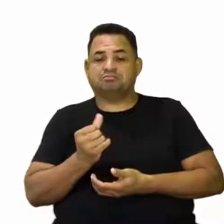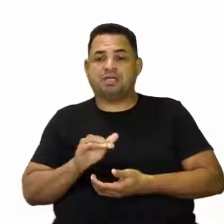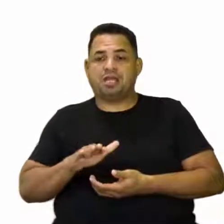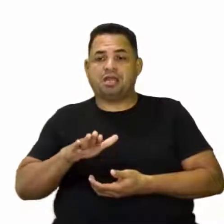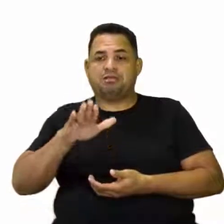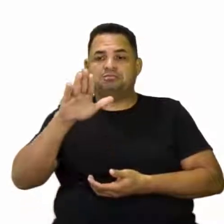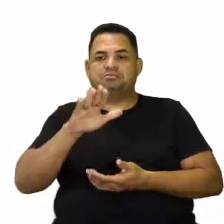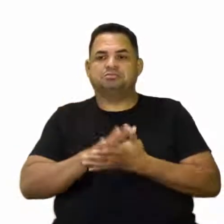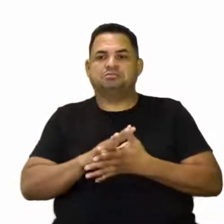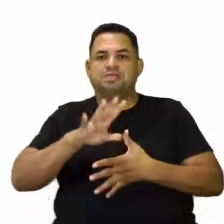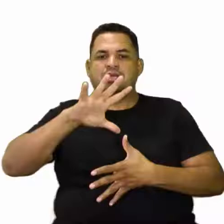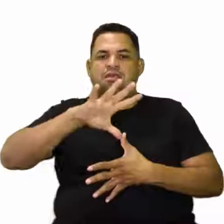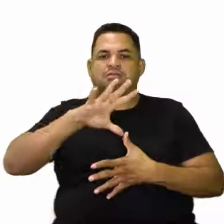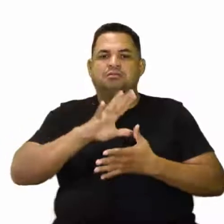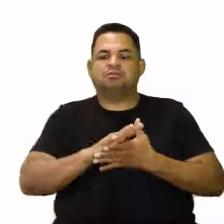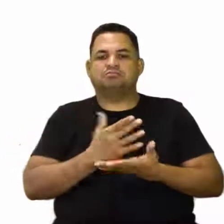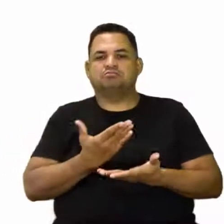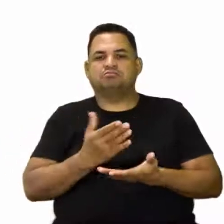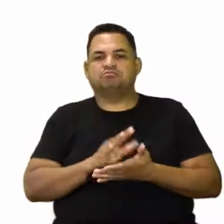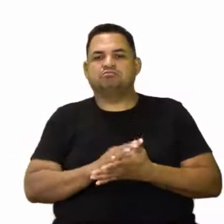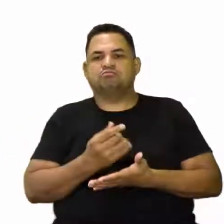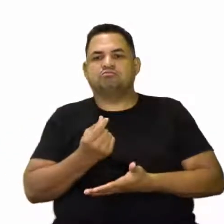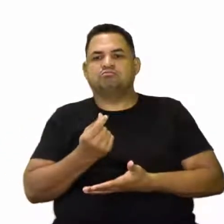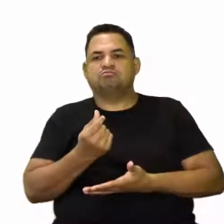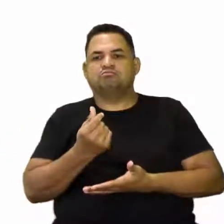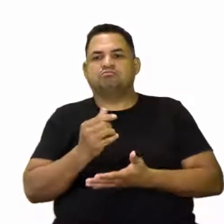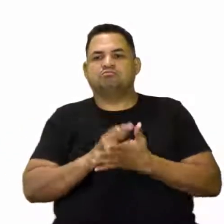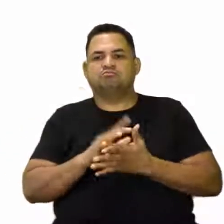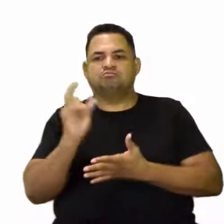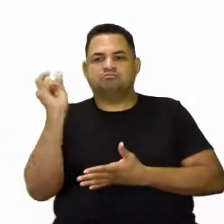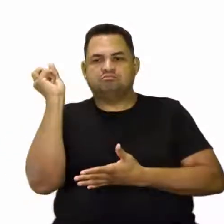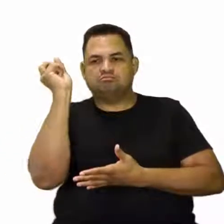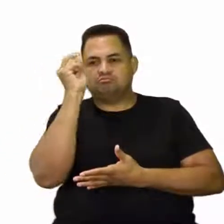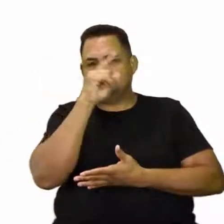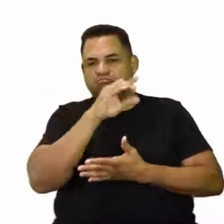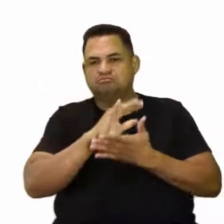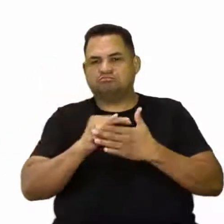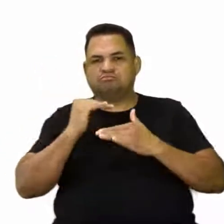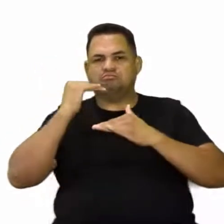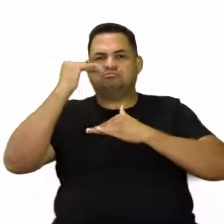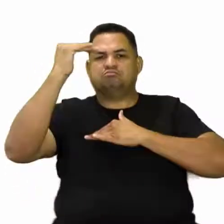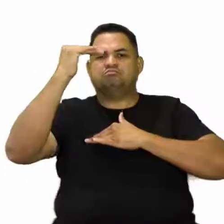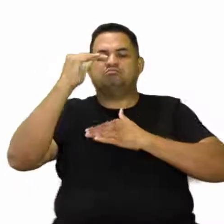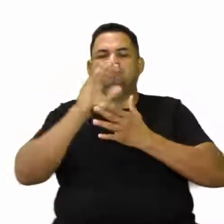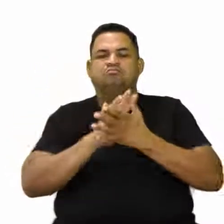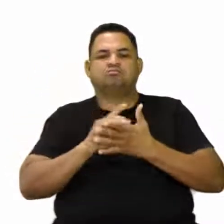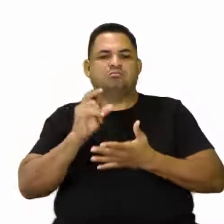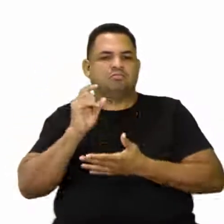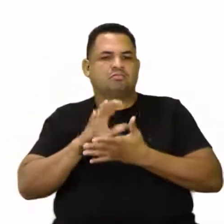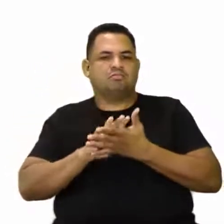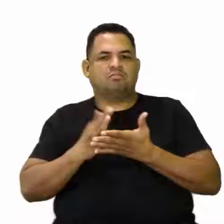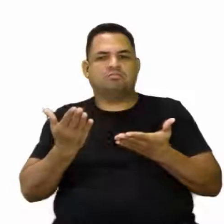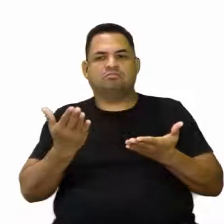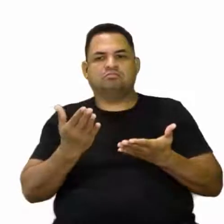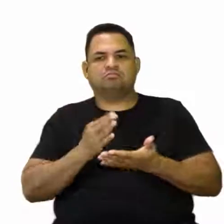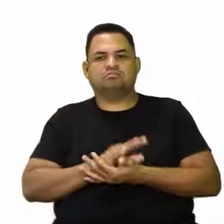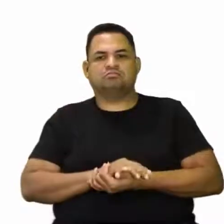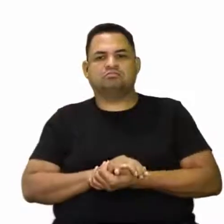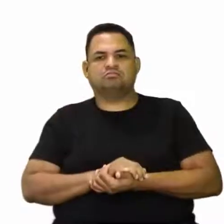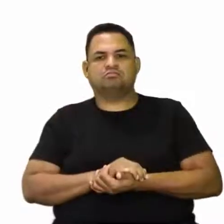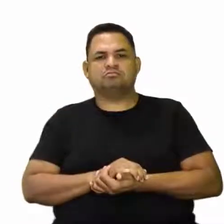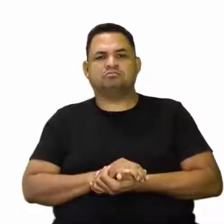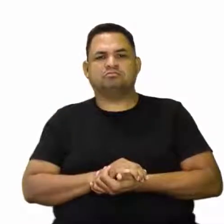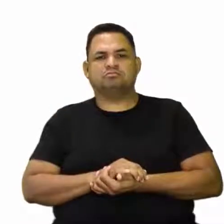América, ainda que seu custo de vida dificilmente supere o dos europeus e do